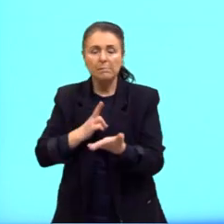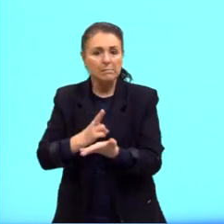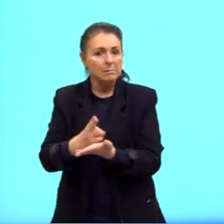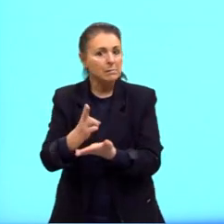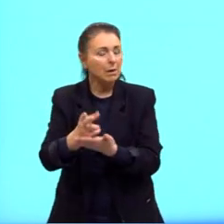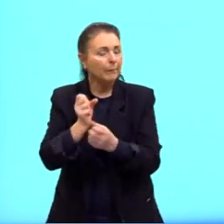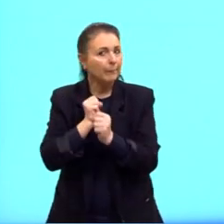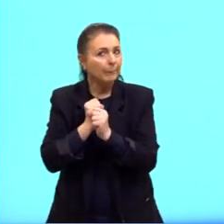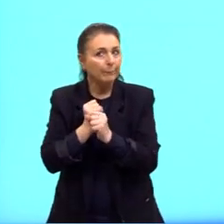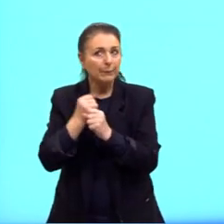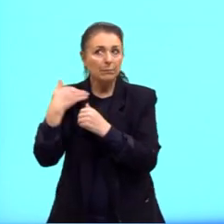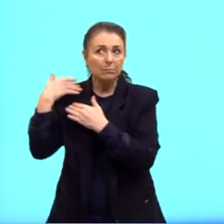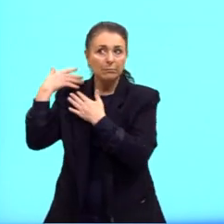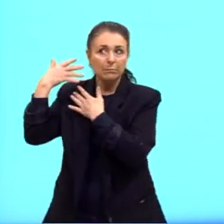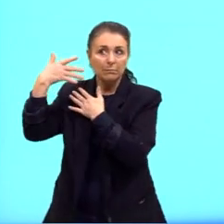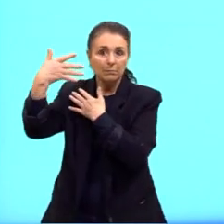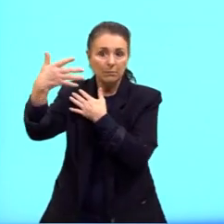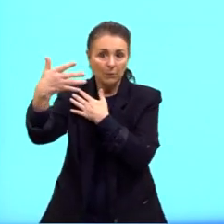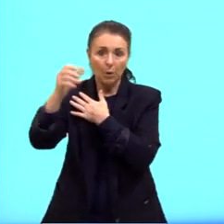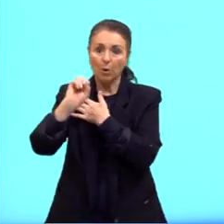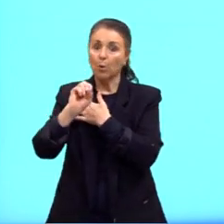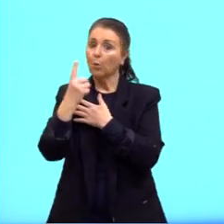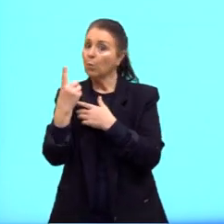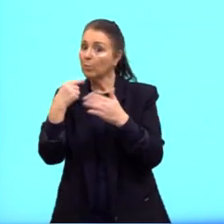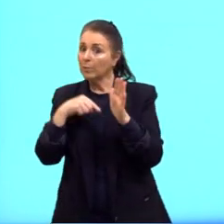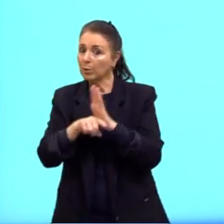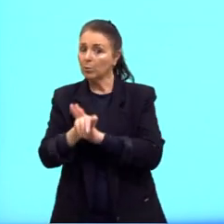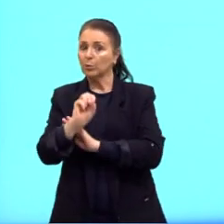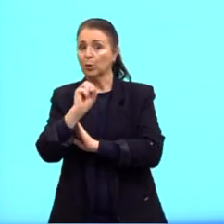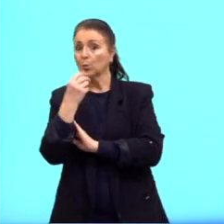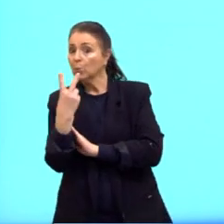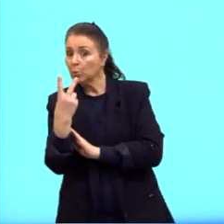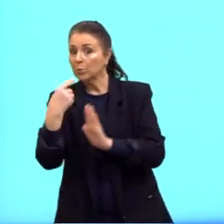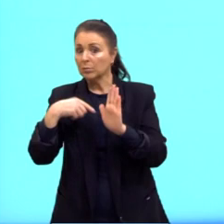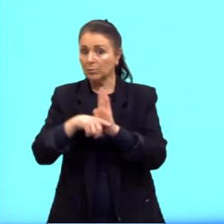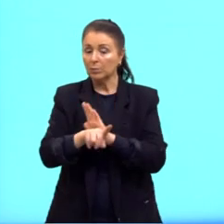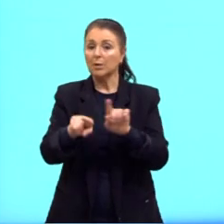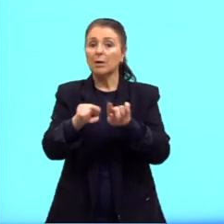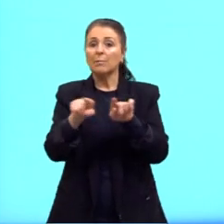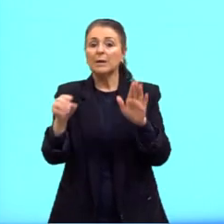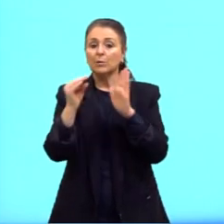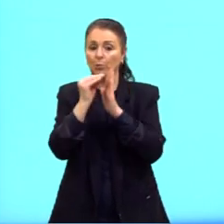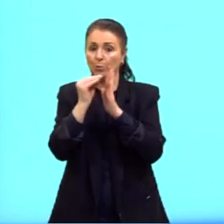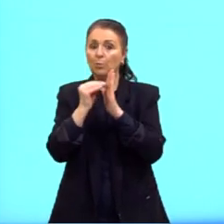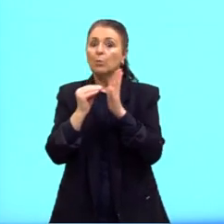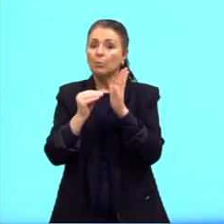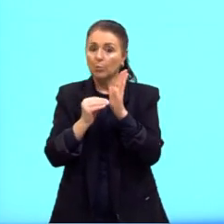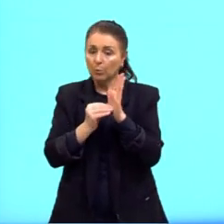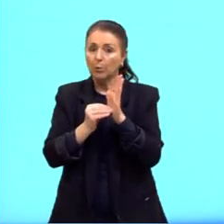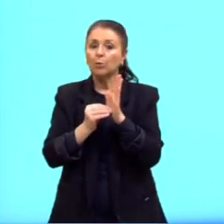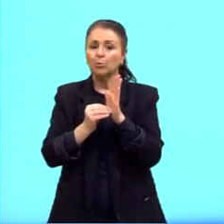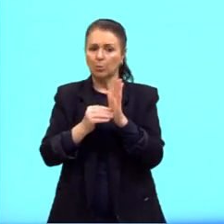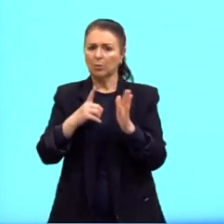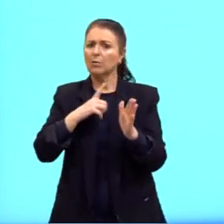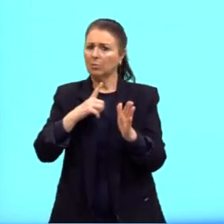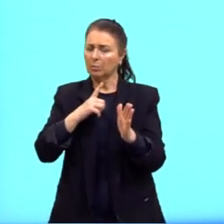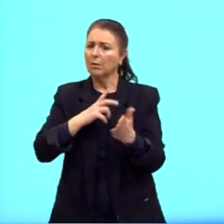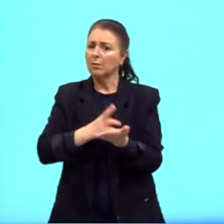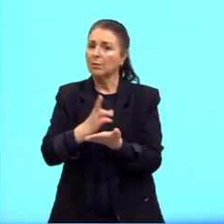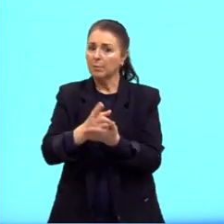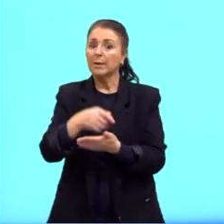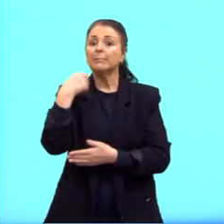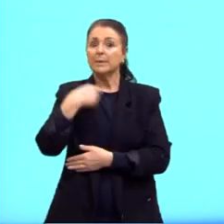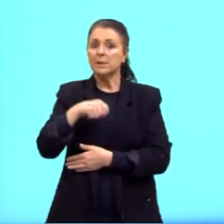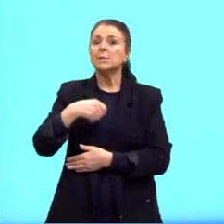ou mais tá E e como ele é já um conteúdo bem frequente a gente precisa saber ele